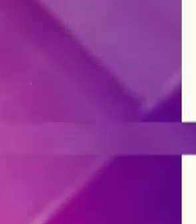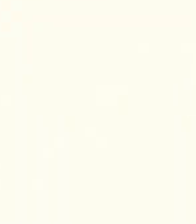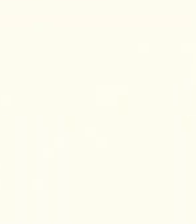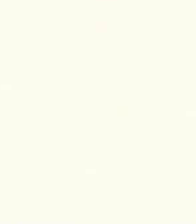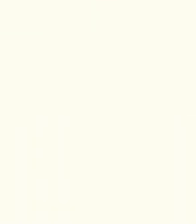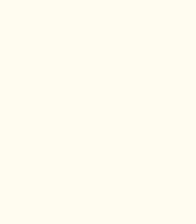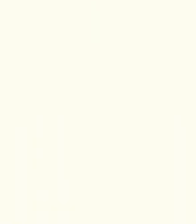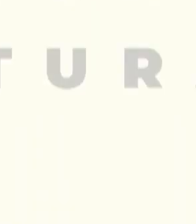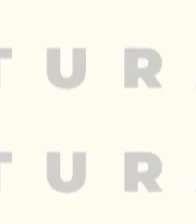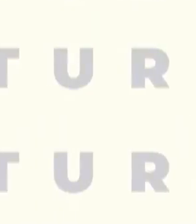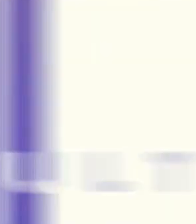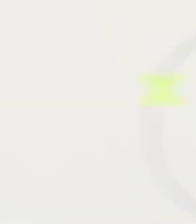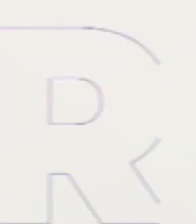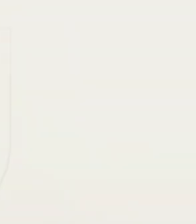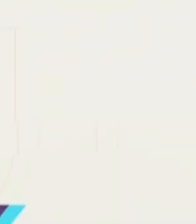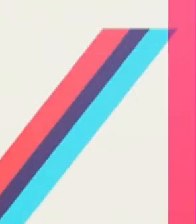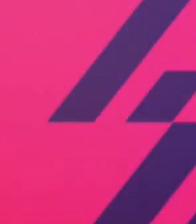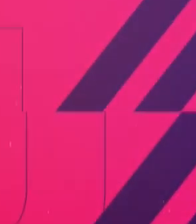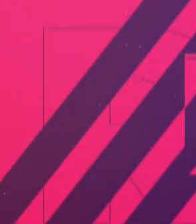brincadeira.